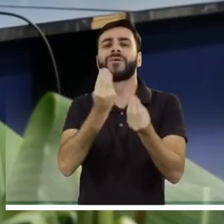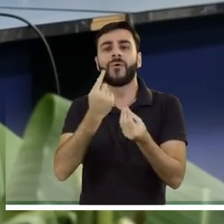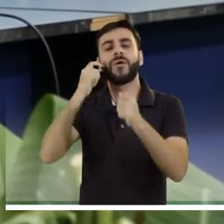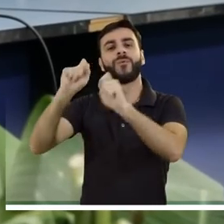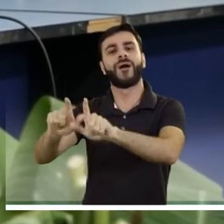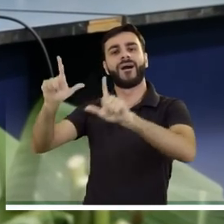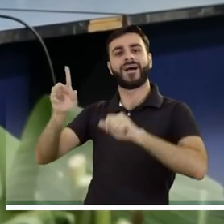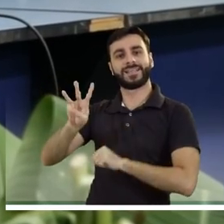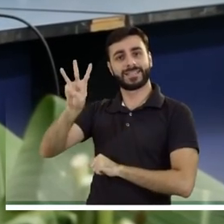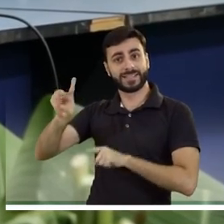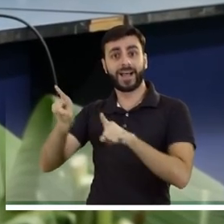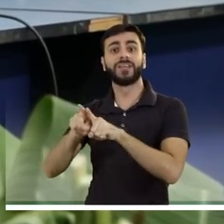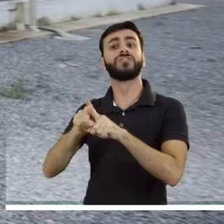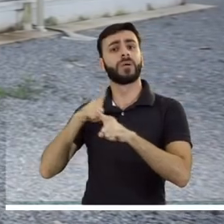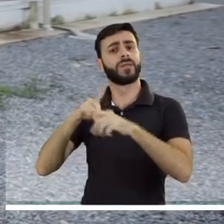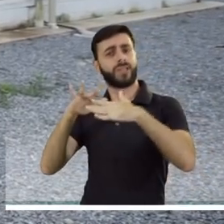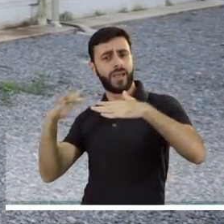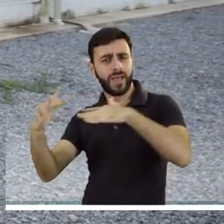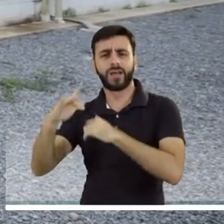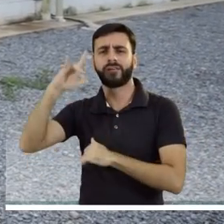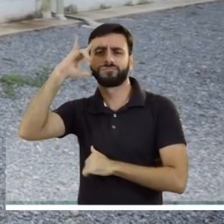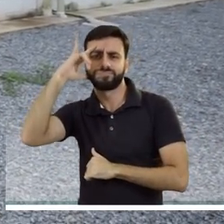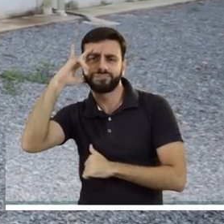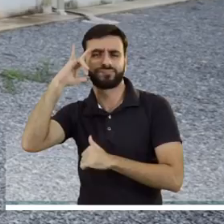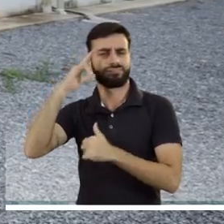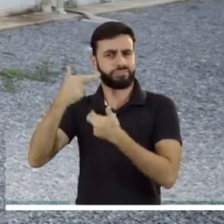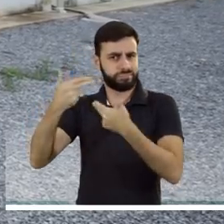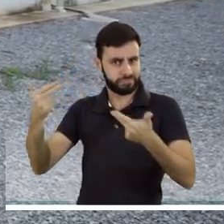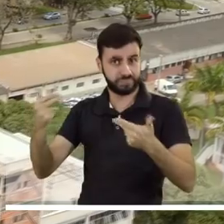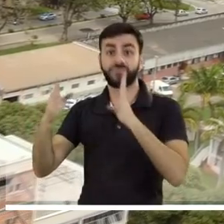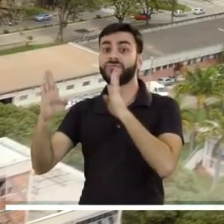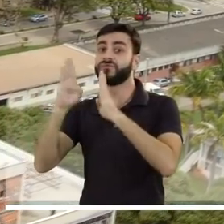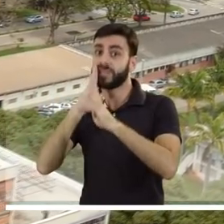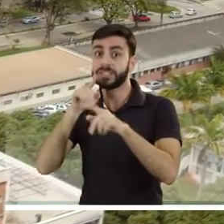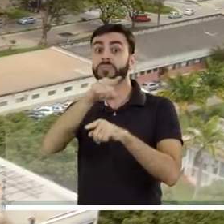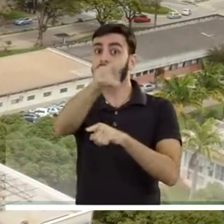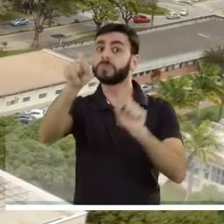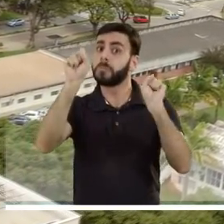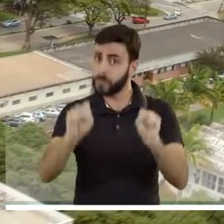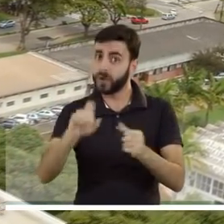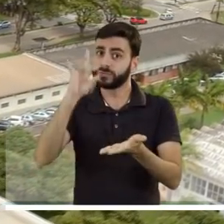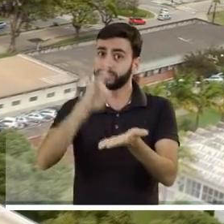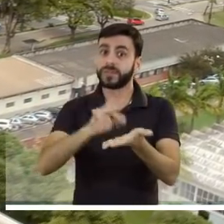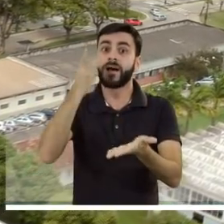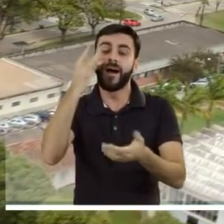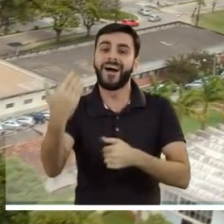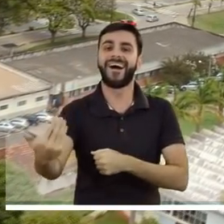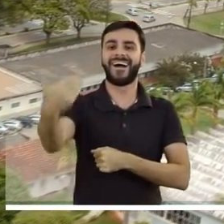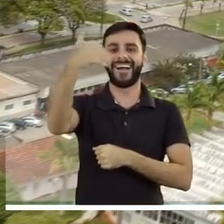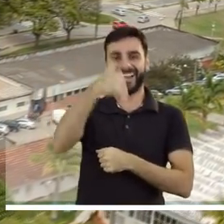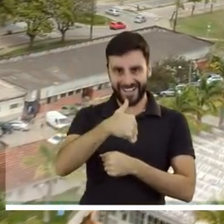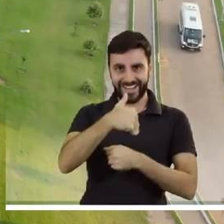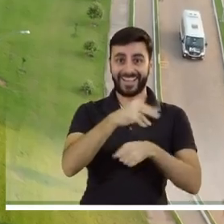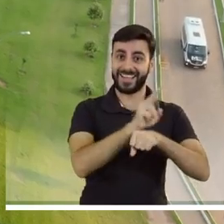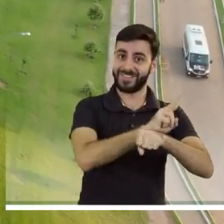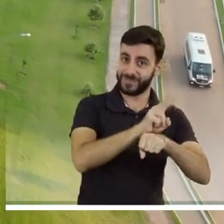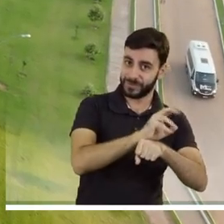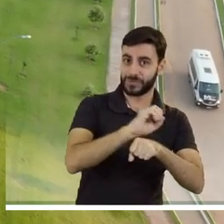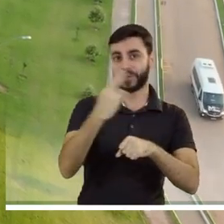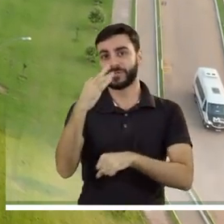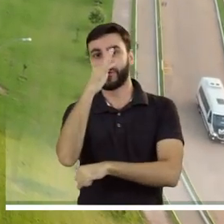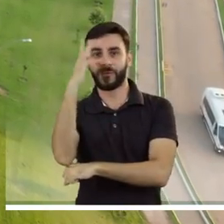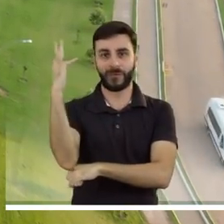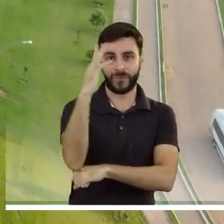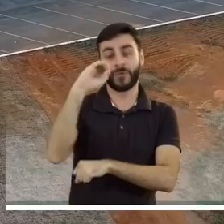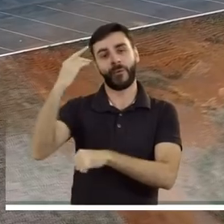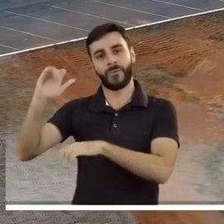site institucional e nas nossas mídias sociais. Ah, claro, e também para vir pessoalmente até um de nossos campi, conhecer